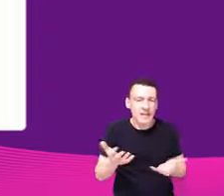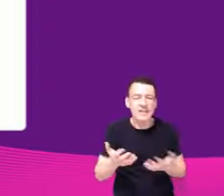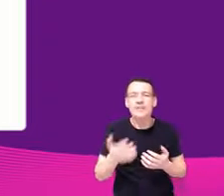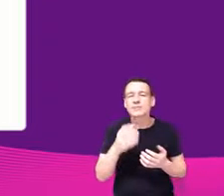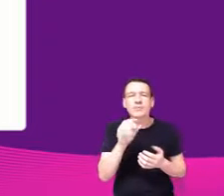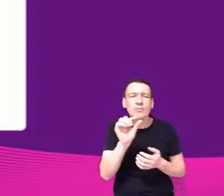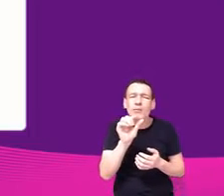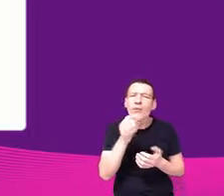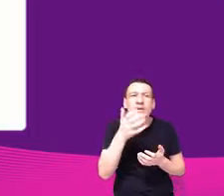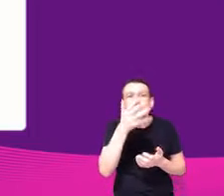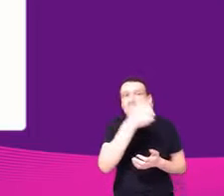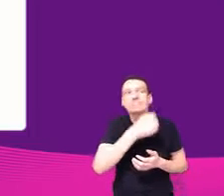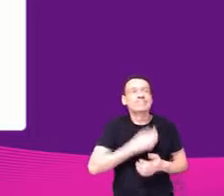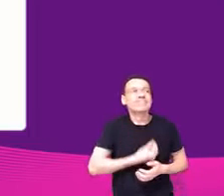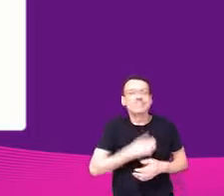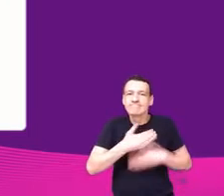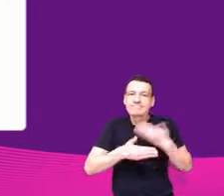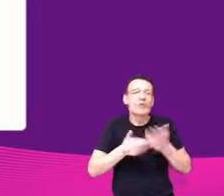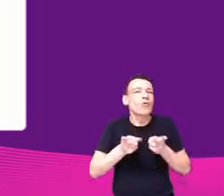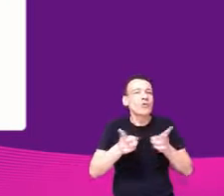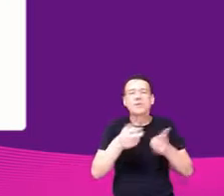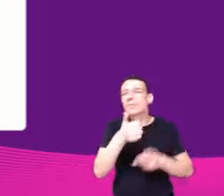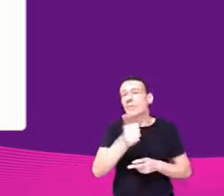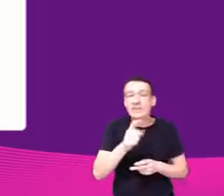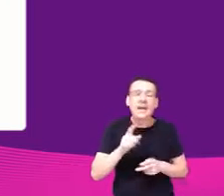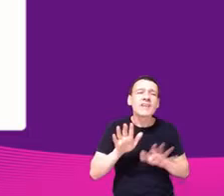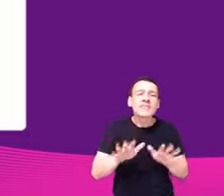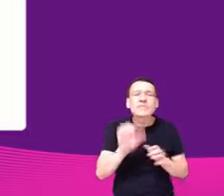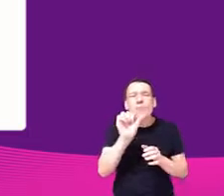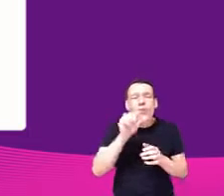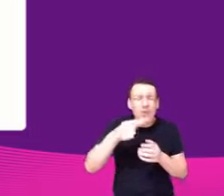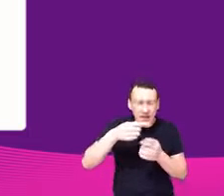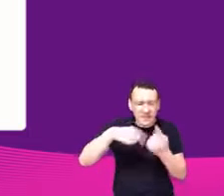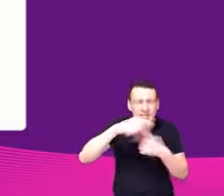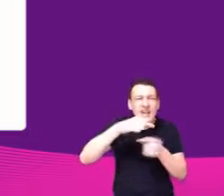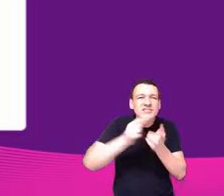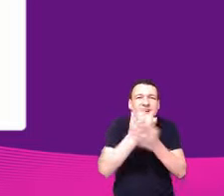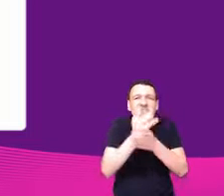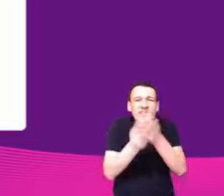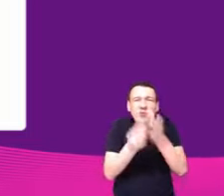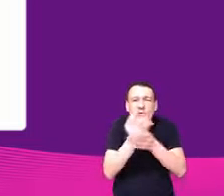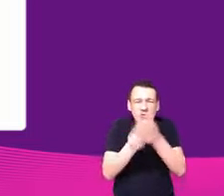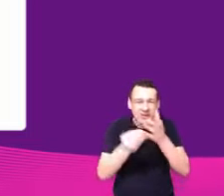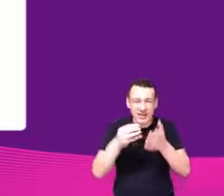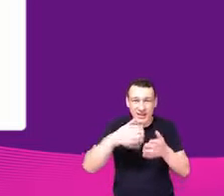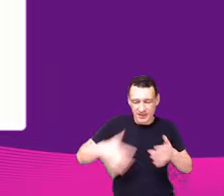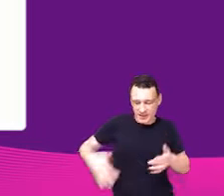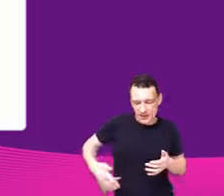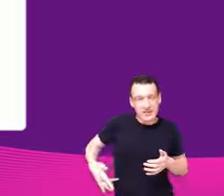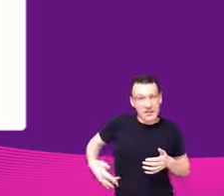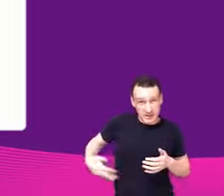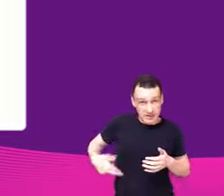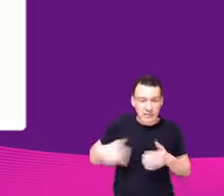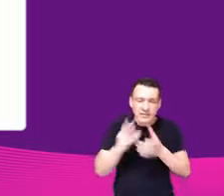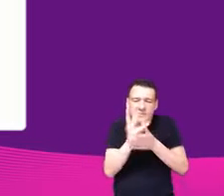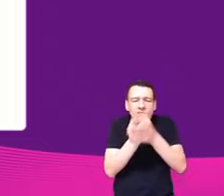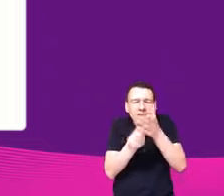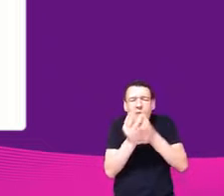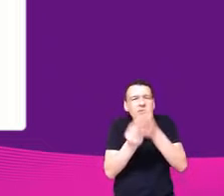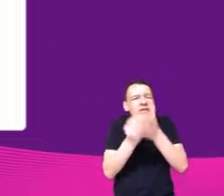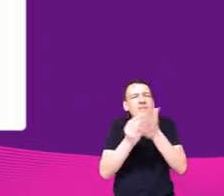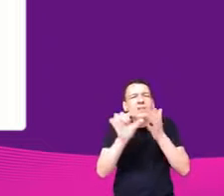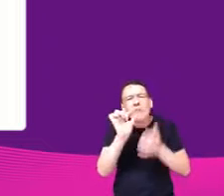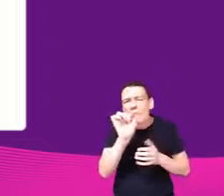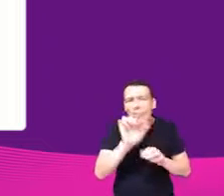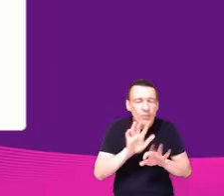mesmo com taxas de filtração glomerular bem baixa, né? Isso acho que teria que ser integrado no cuidado desses pacientes, né? Em alguns lugares do